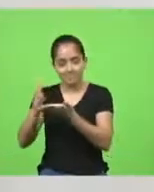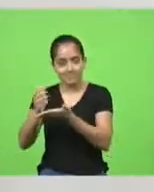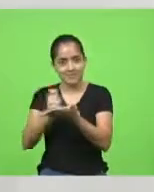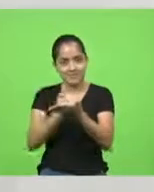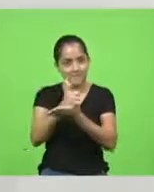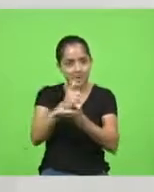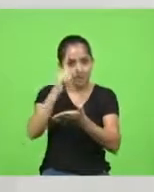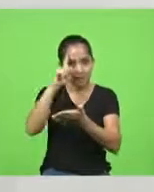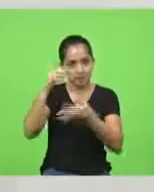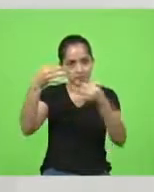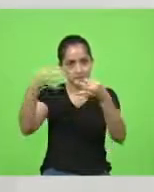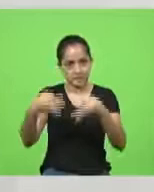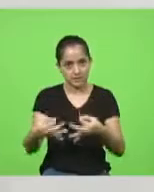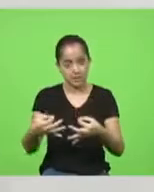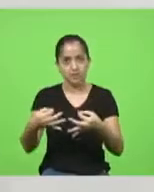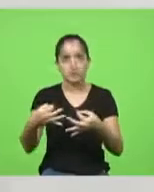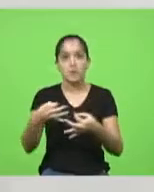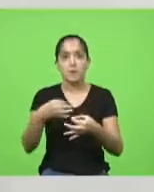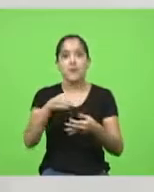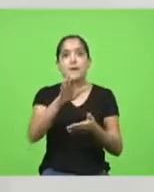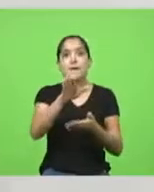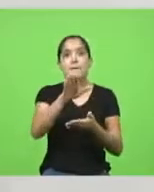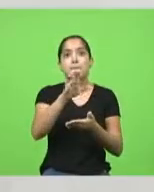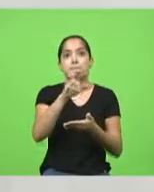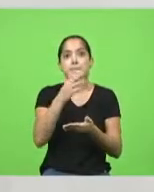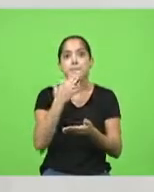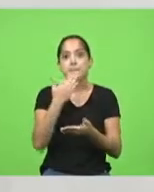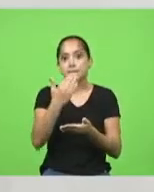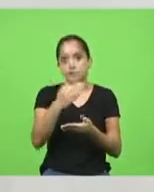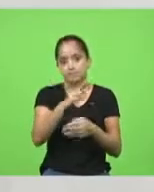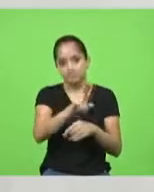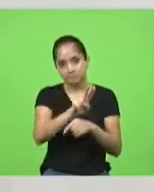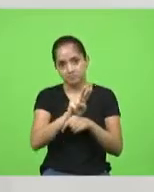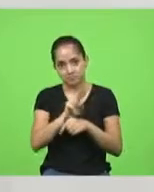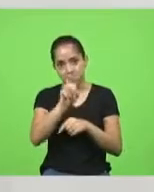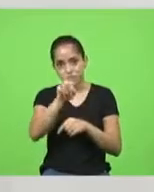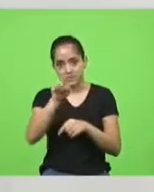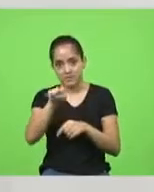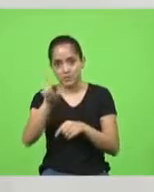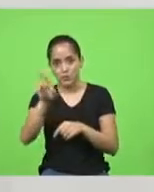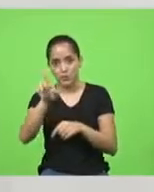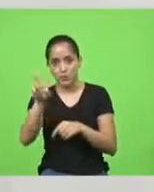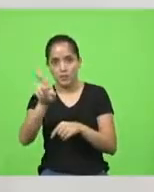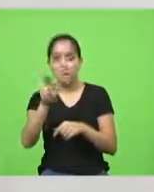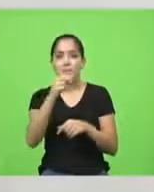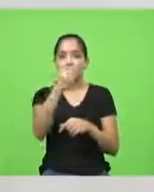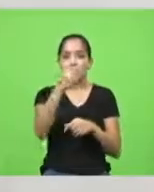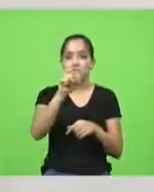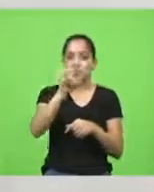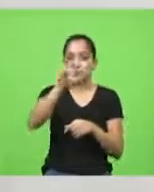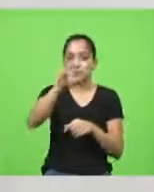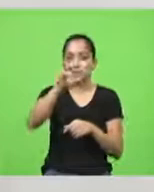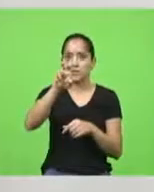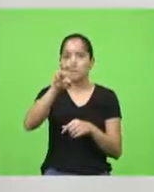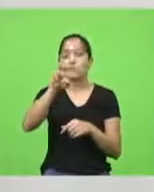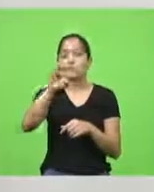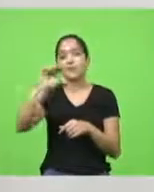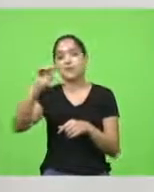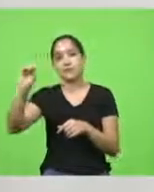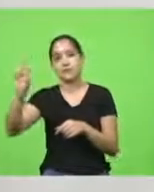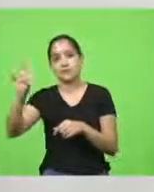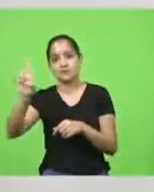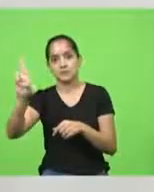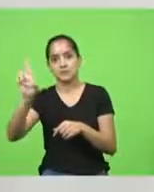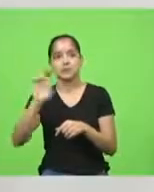dia. Ou seja, pega R$5 mil e paga apenas R$ 2.500, para que todo filho do produtor